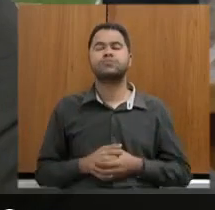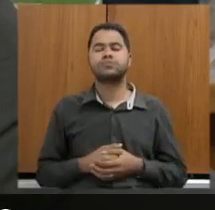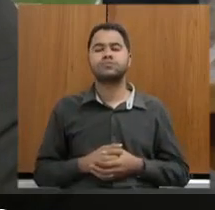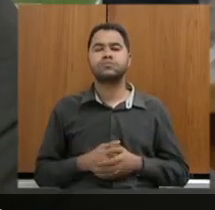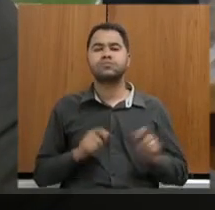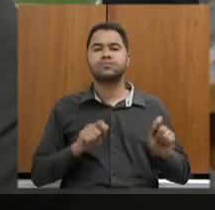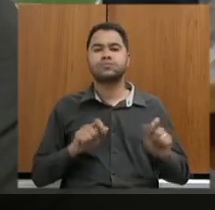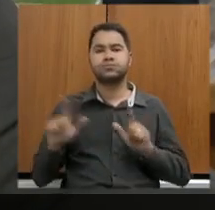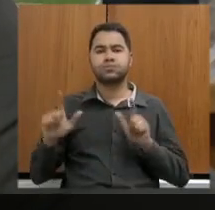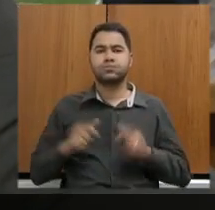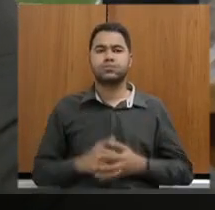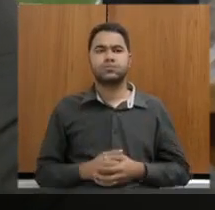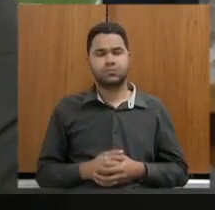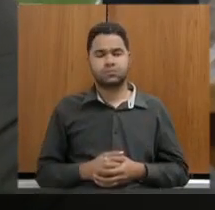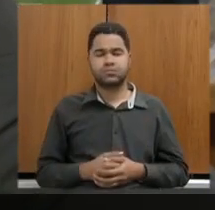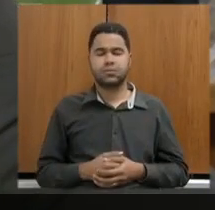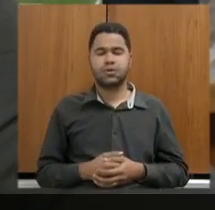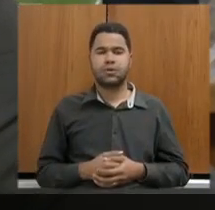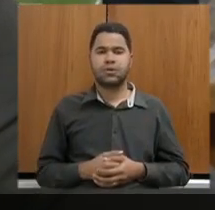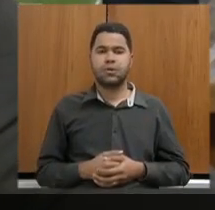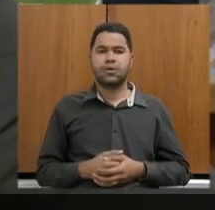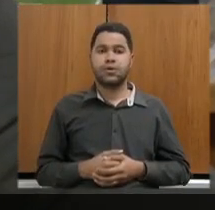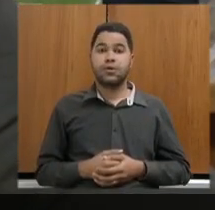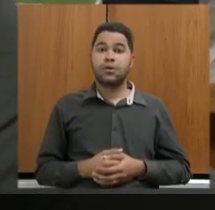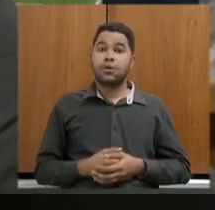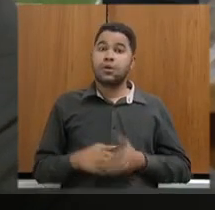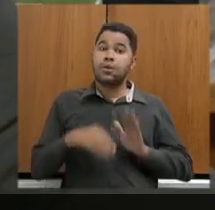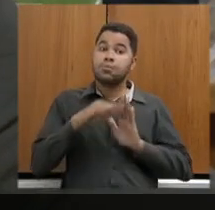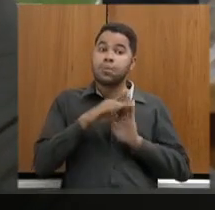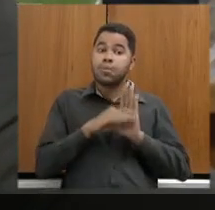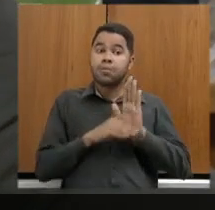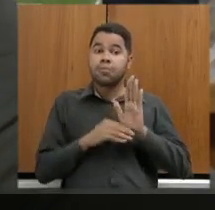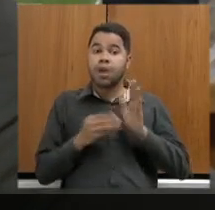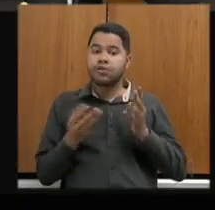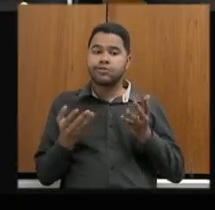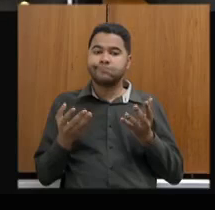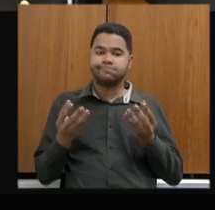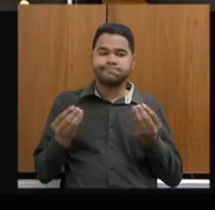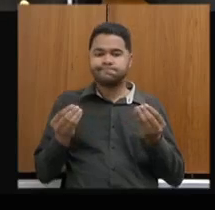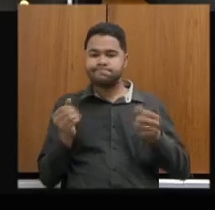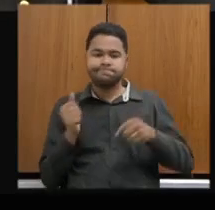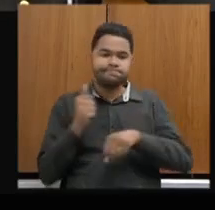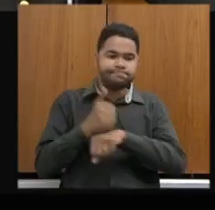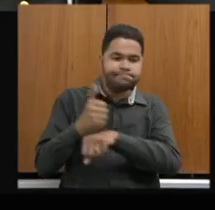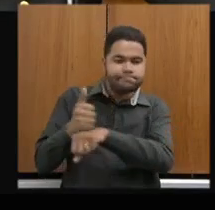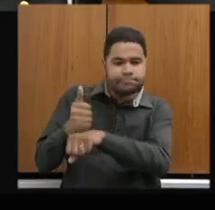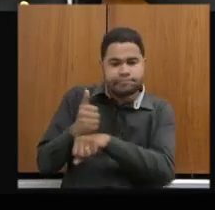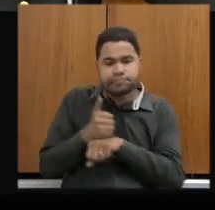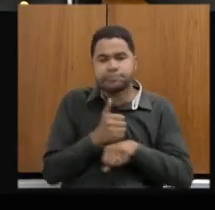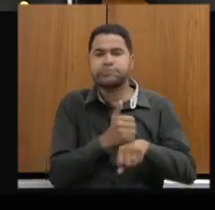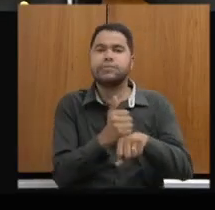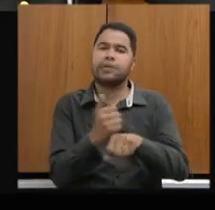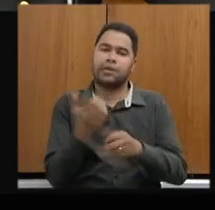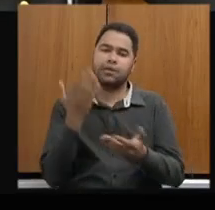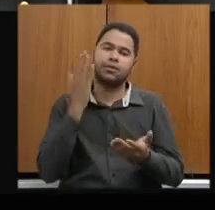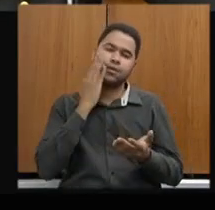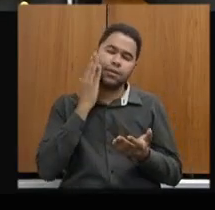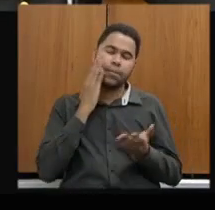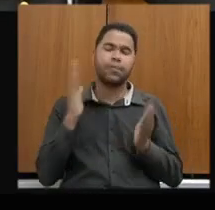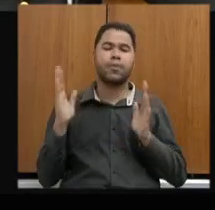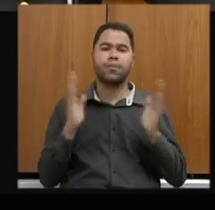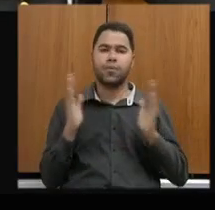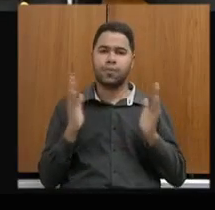próximo por favor as nossas medidas de recomposição entendemos que estamos num bom momento